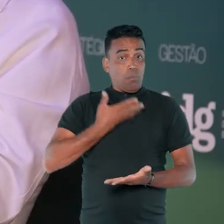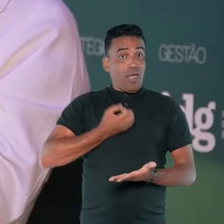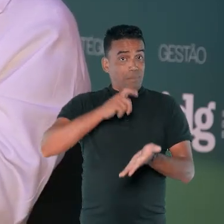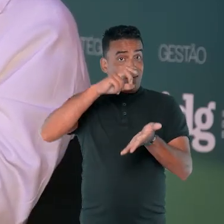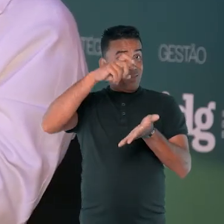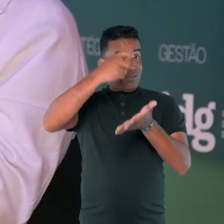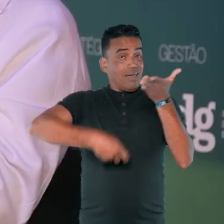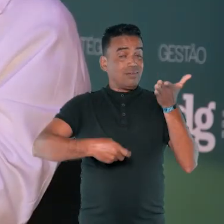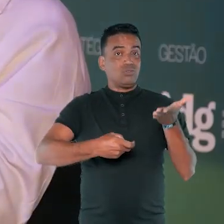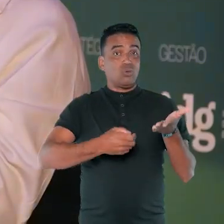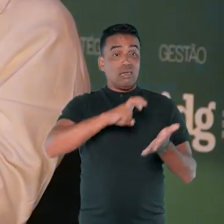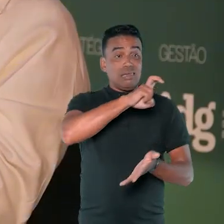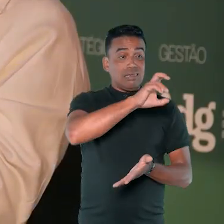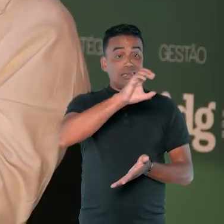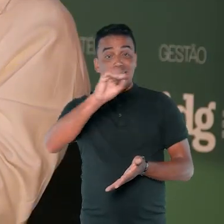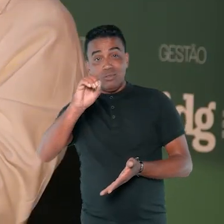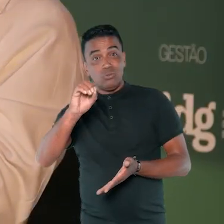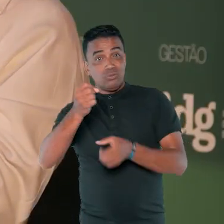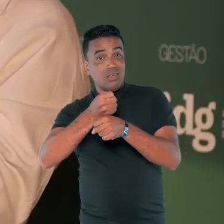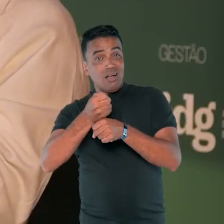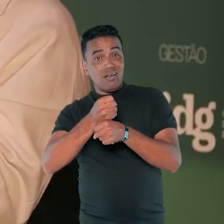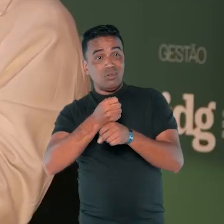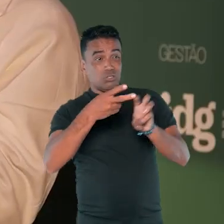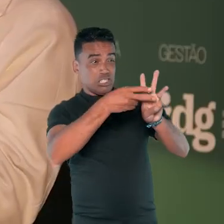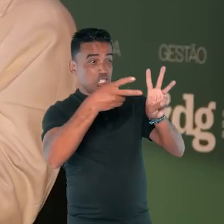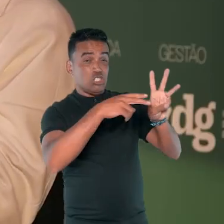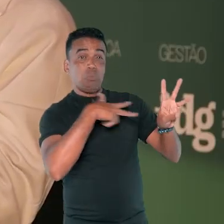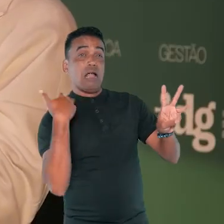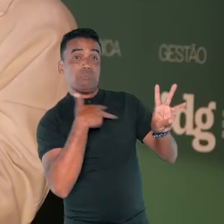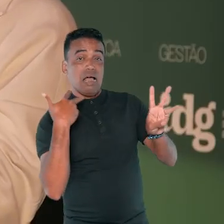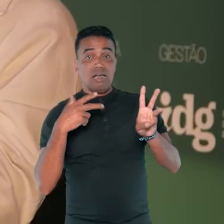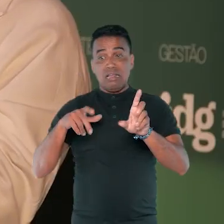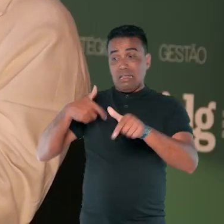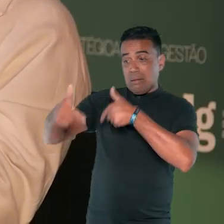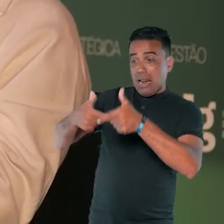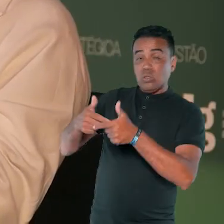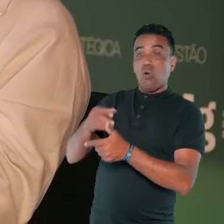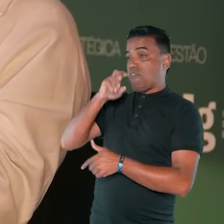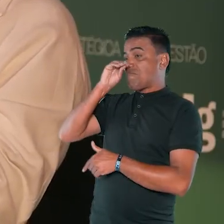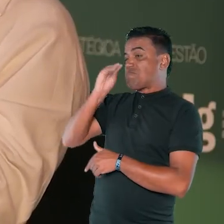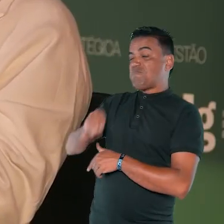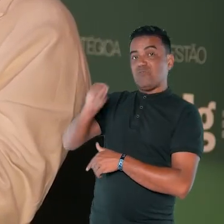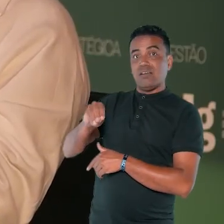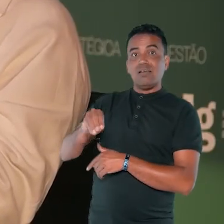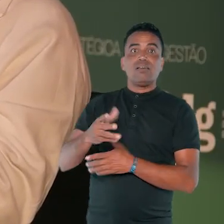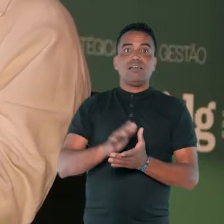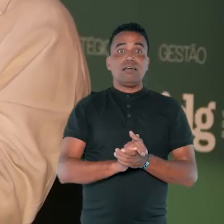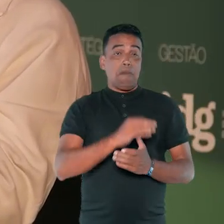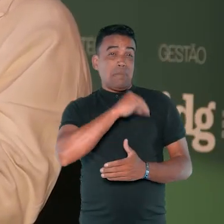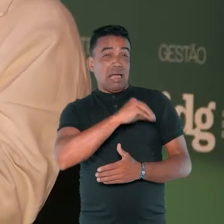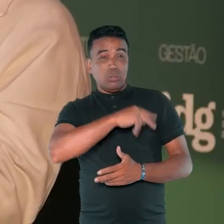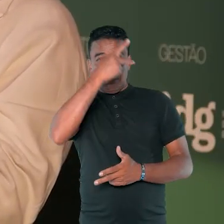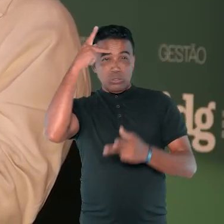caçamos índios e operários, há 500 anos queimamos árvores e hereges, há 500 anos estupramos livros e